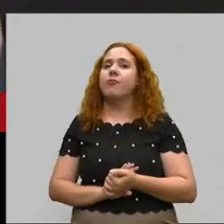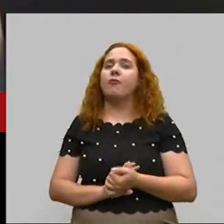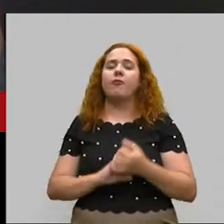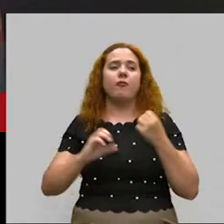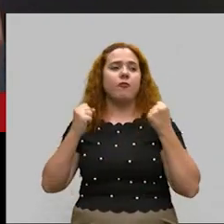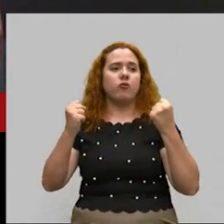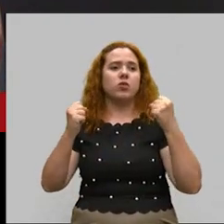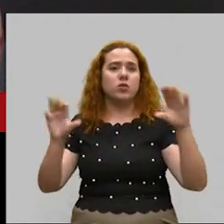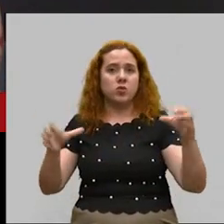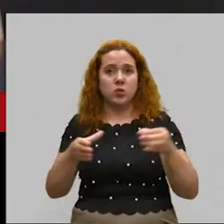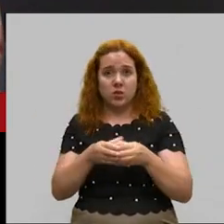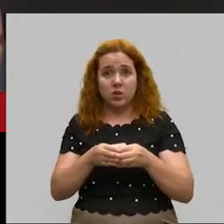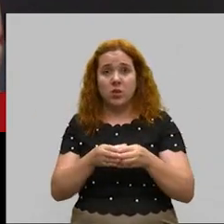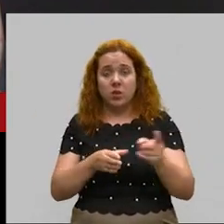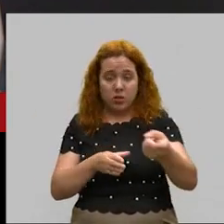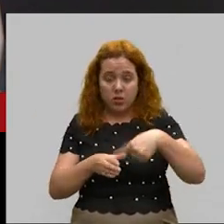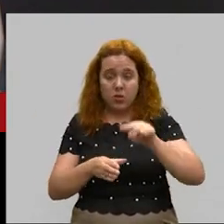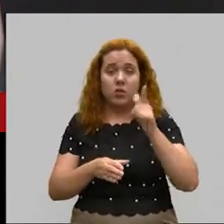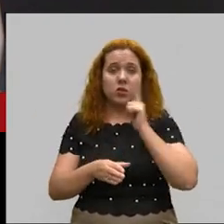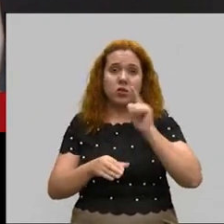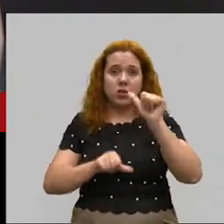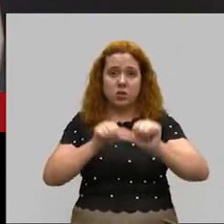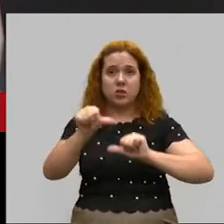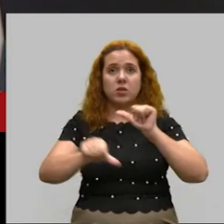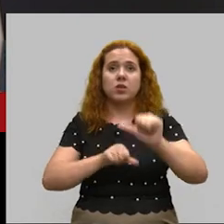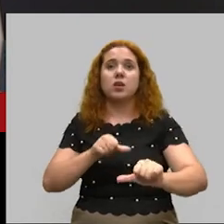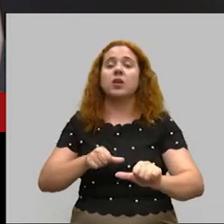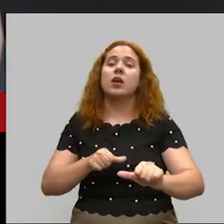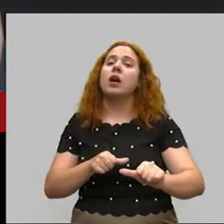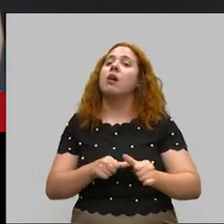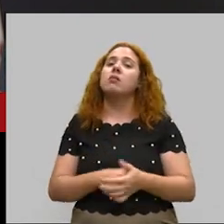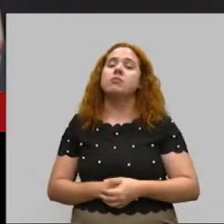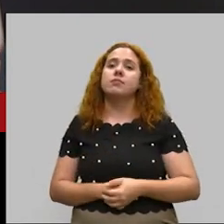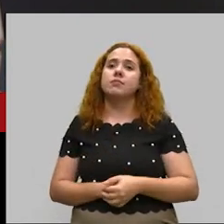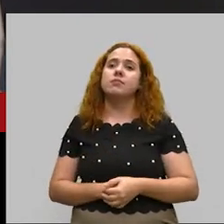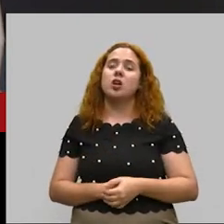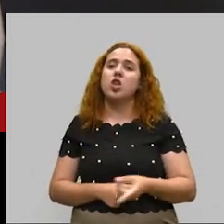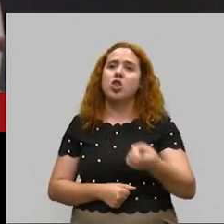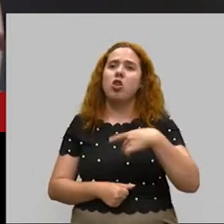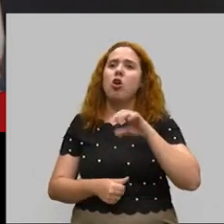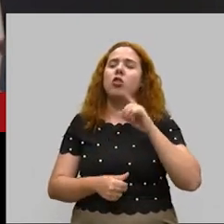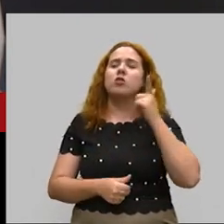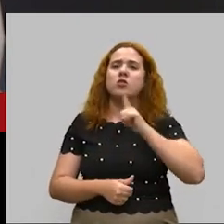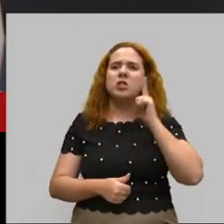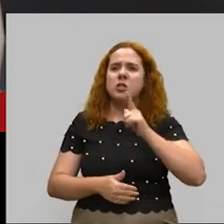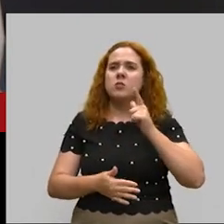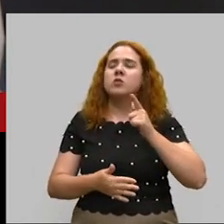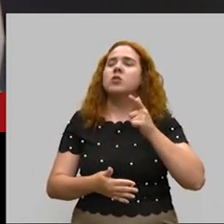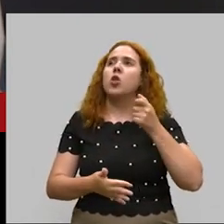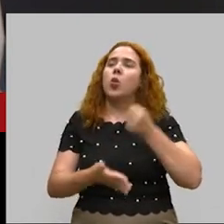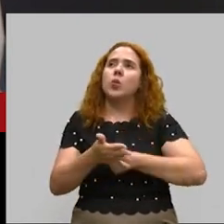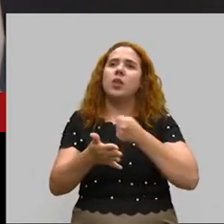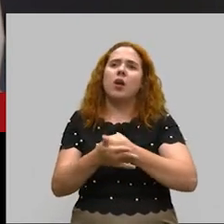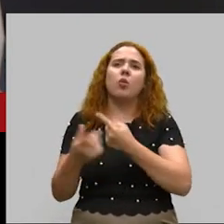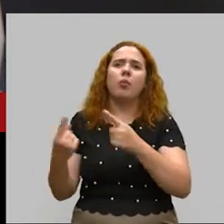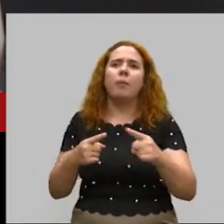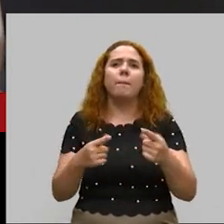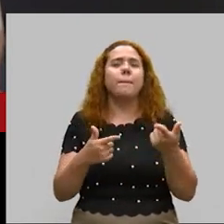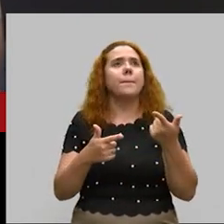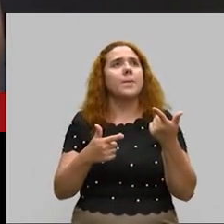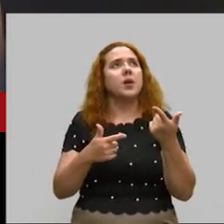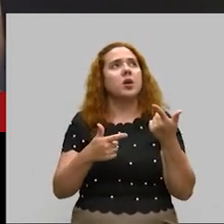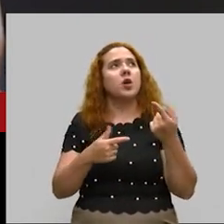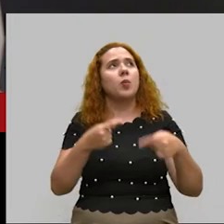coletiva E é assim que a gente transforma a realidade é assim que a gente enfrenta grandes poderes políticos e econômicos com